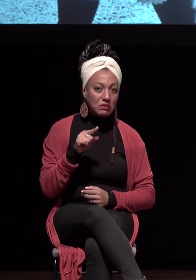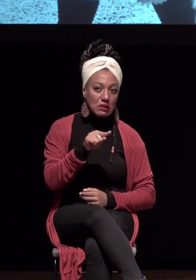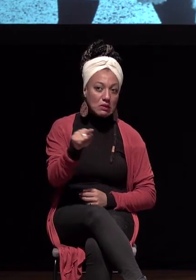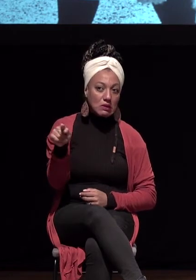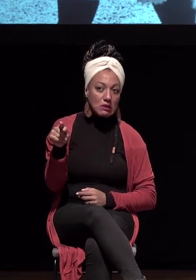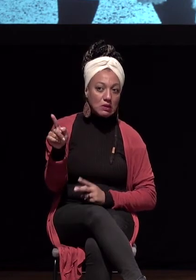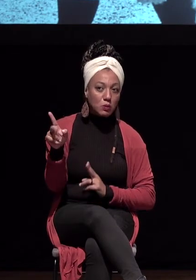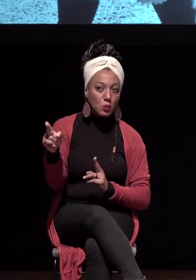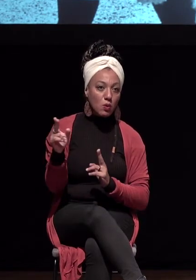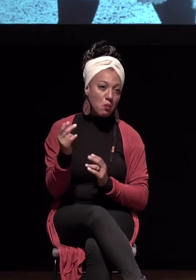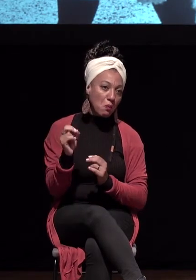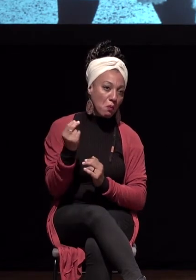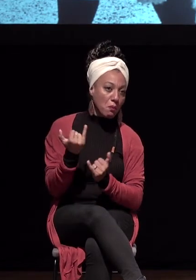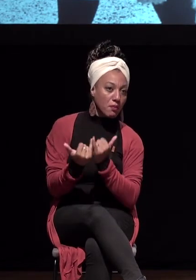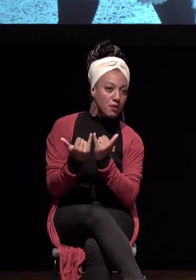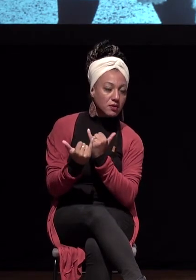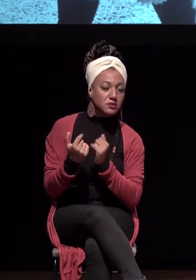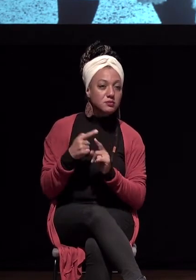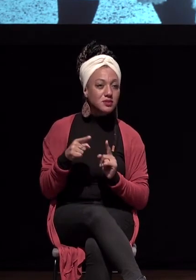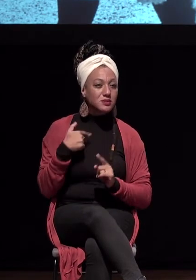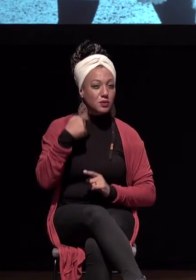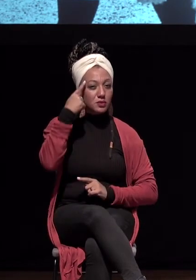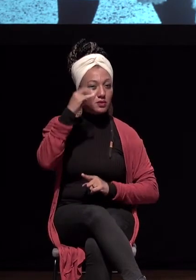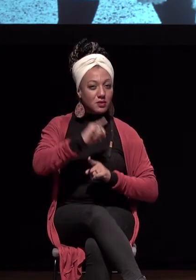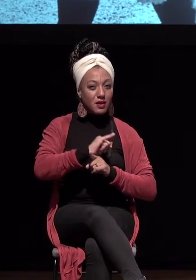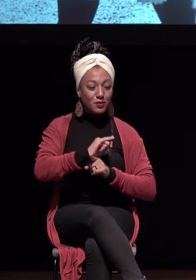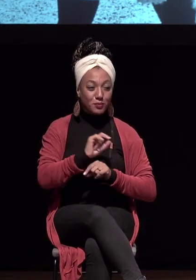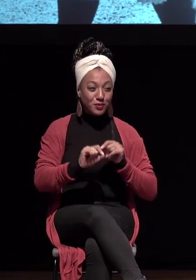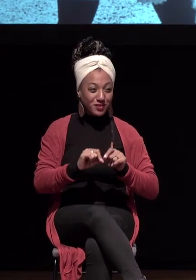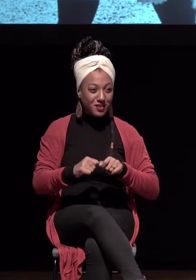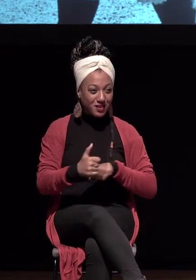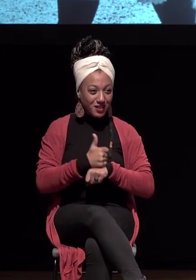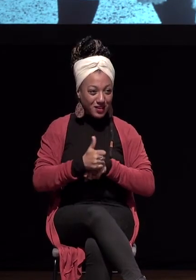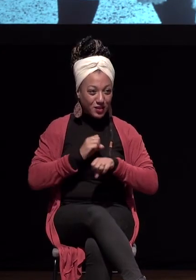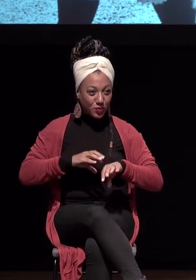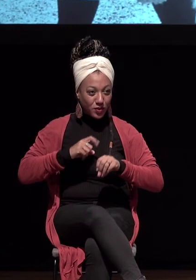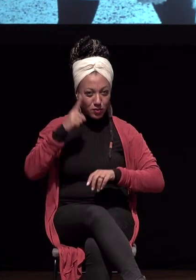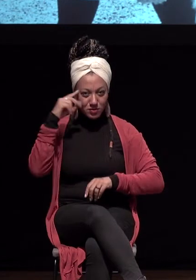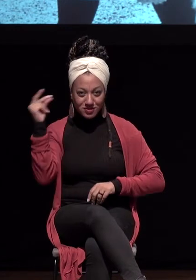sei. Mas um dia veio na minha cabeça, né? Educador é assim, né, gente? A gente...